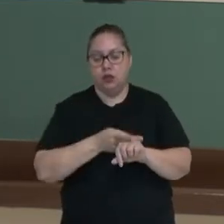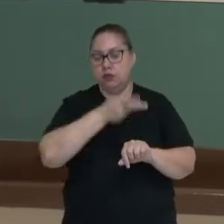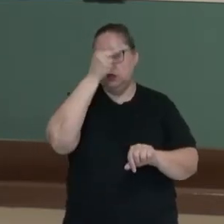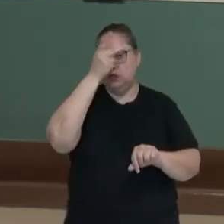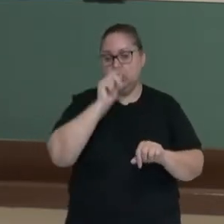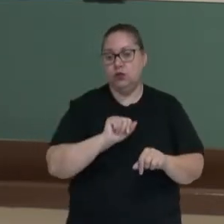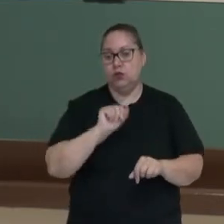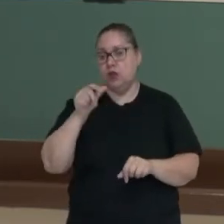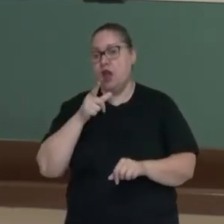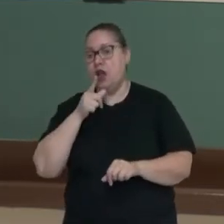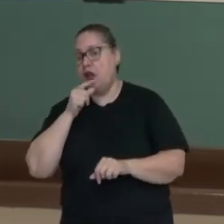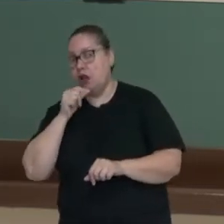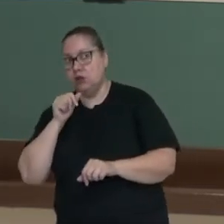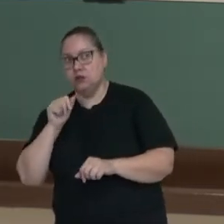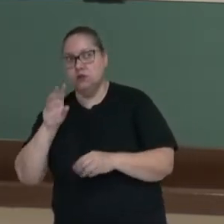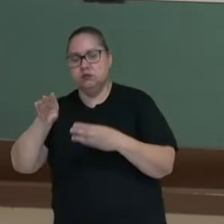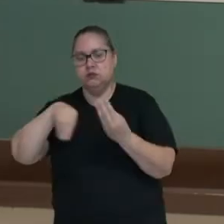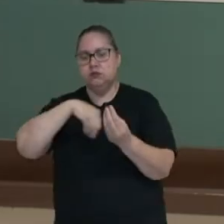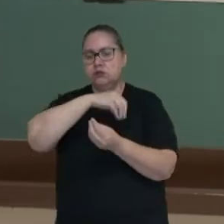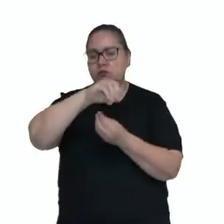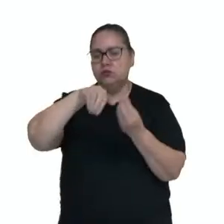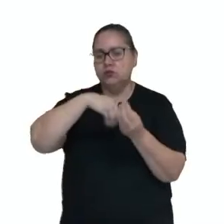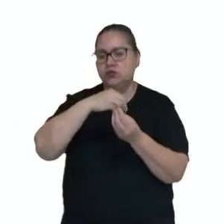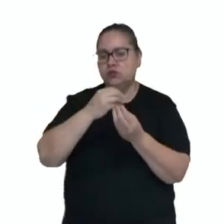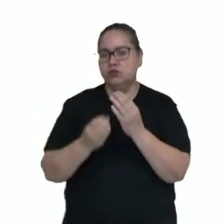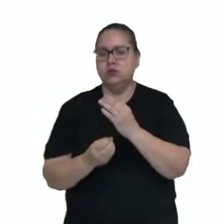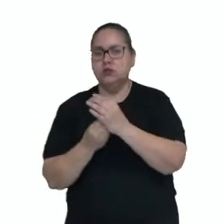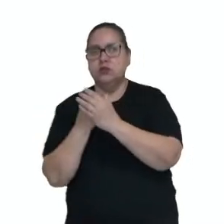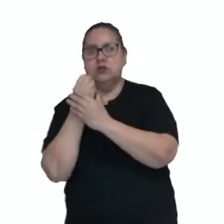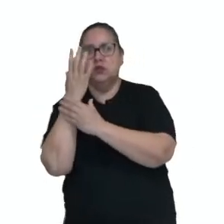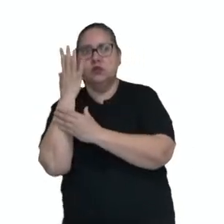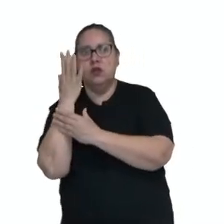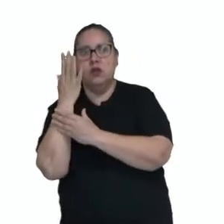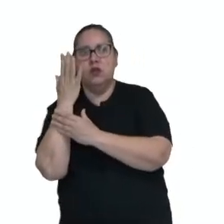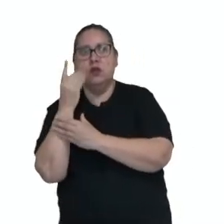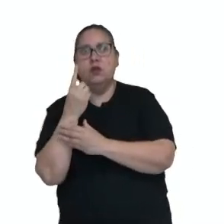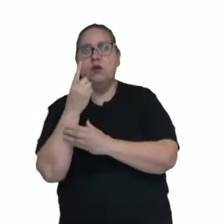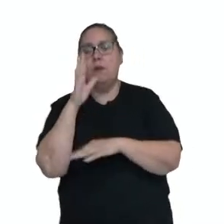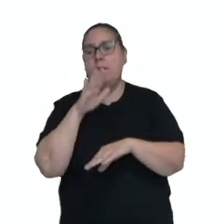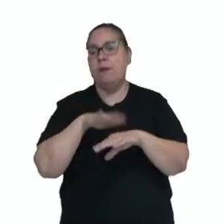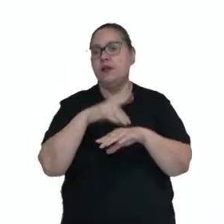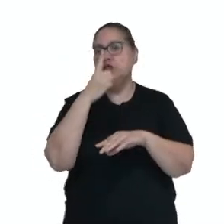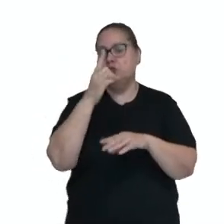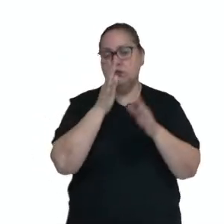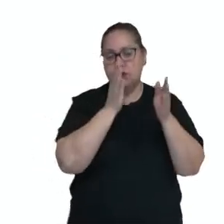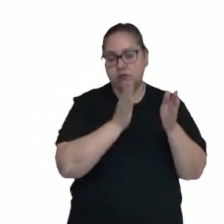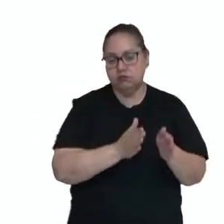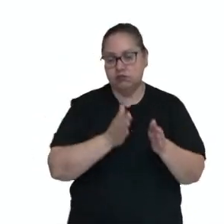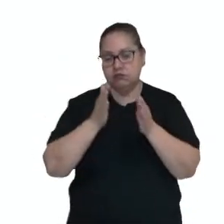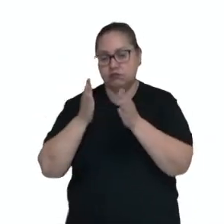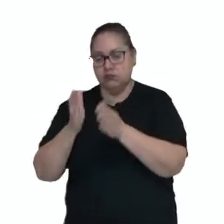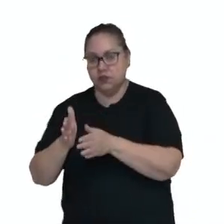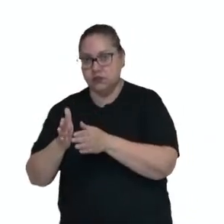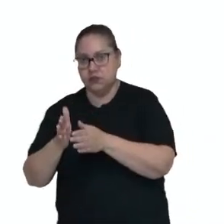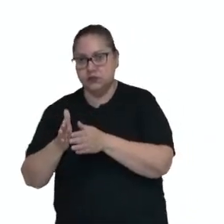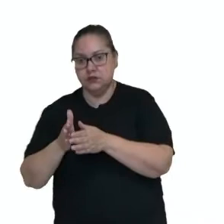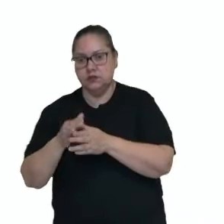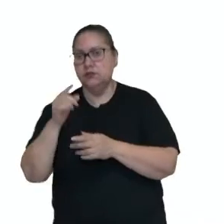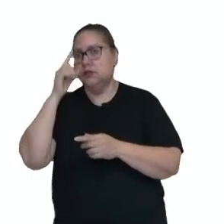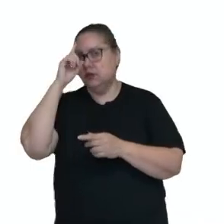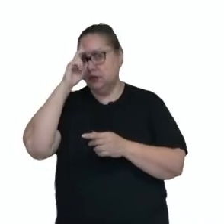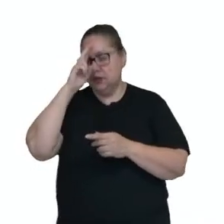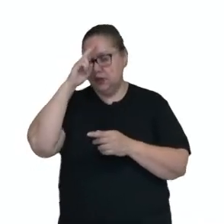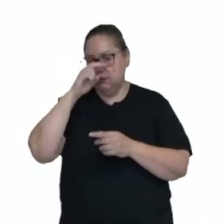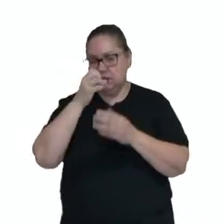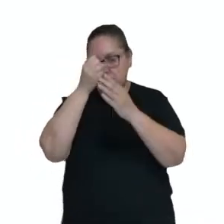é água. Então, as misturas heterogêneas são aquelas que apresentam mais de uma fase. Lembram da definição do